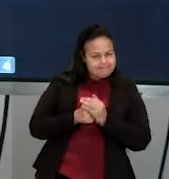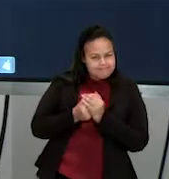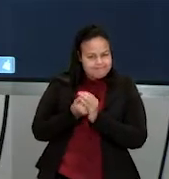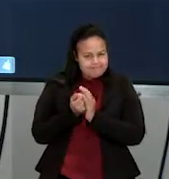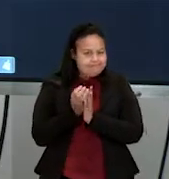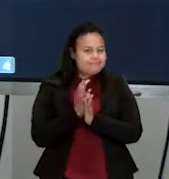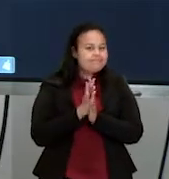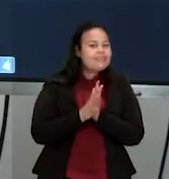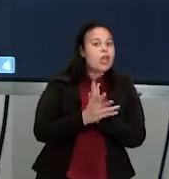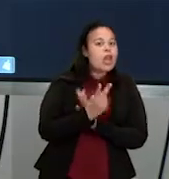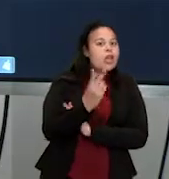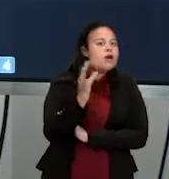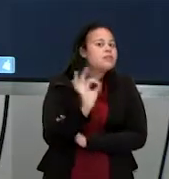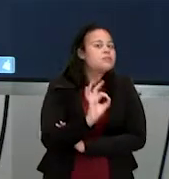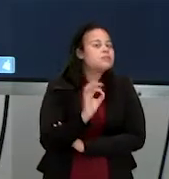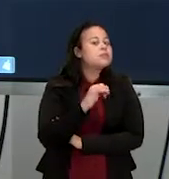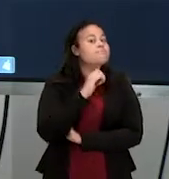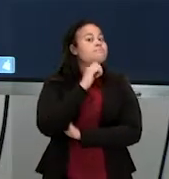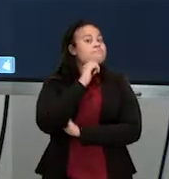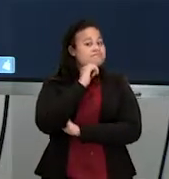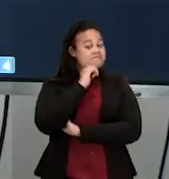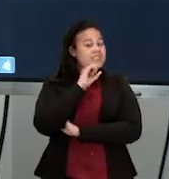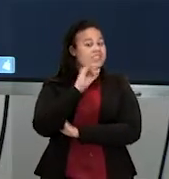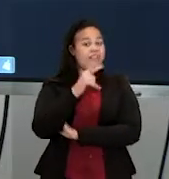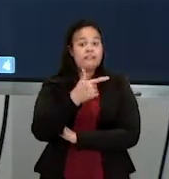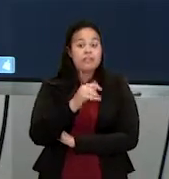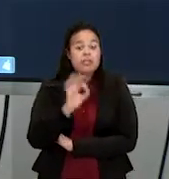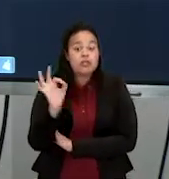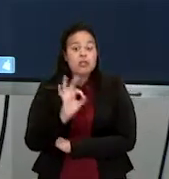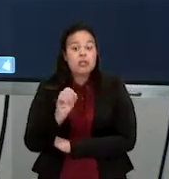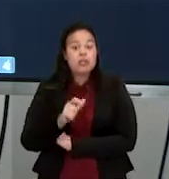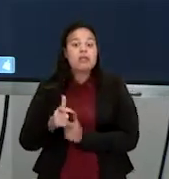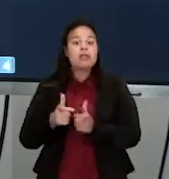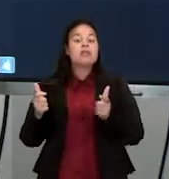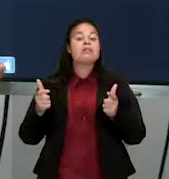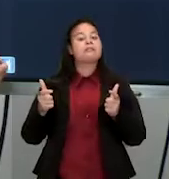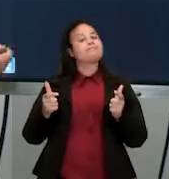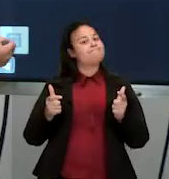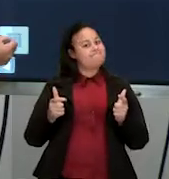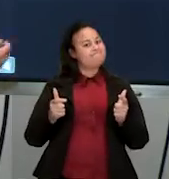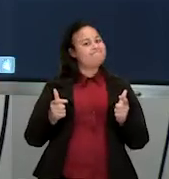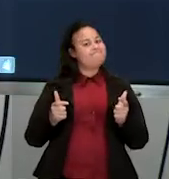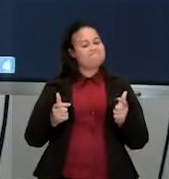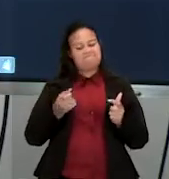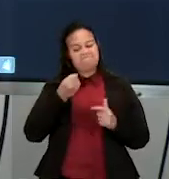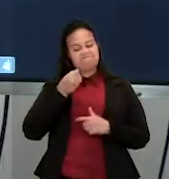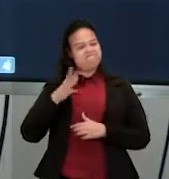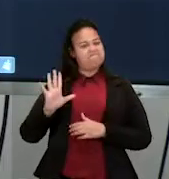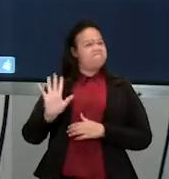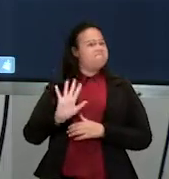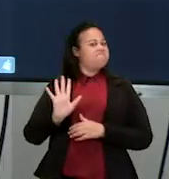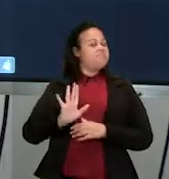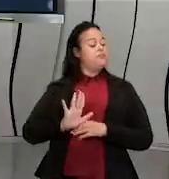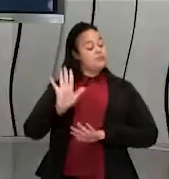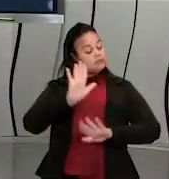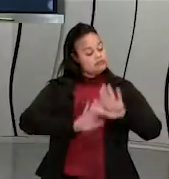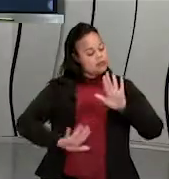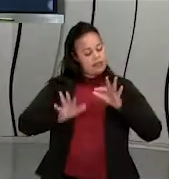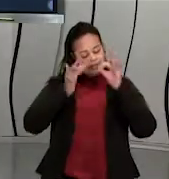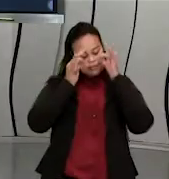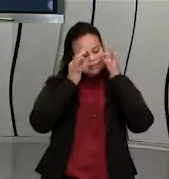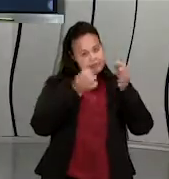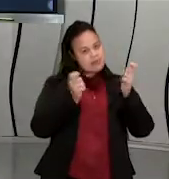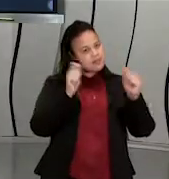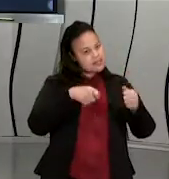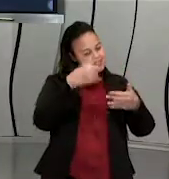dois aqui, né? Ou mesmo que fosse um aumento de 20% aqui, a coisa não ficaria muito boa também não, tá certo? Então